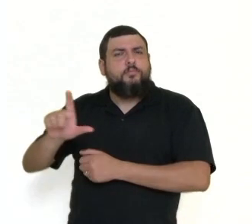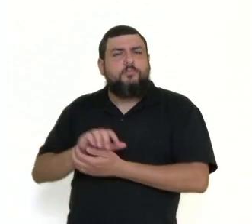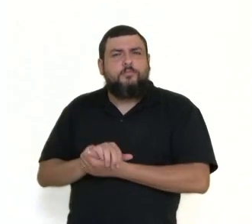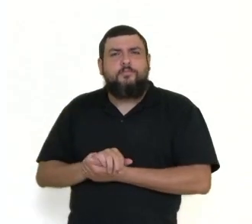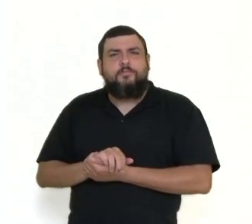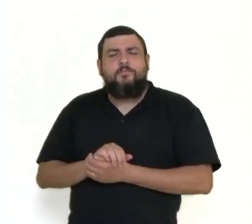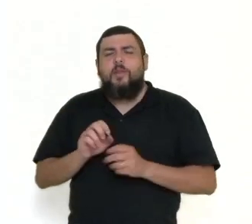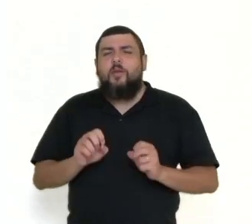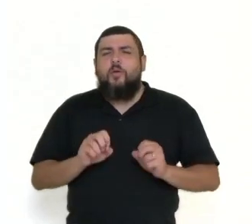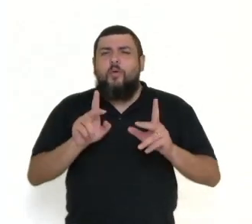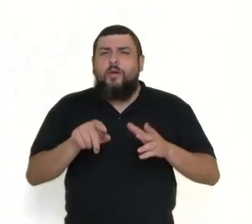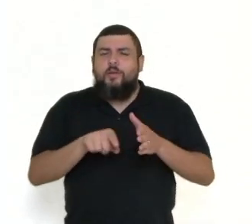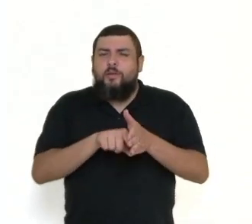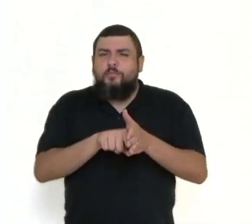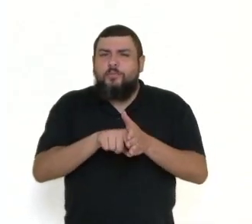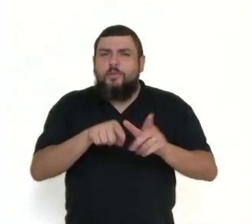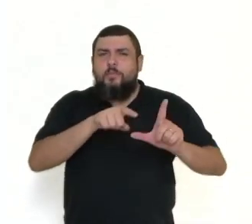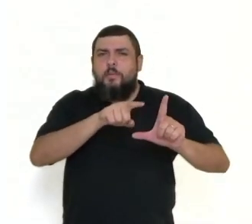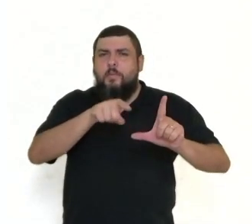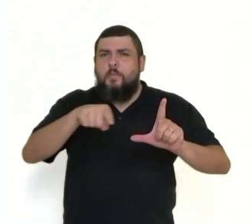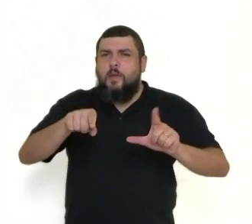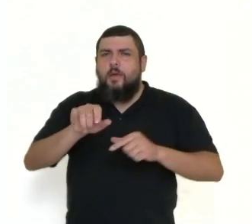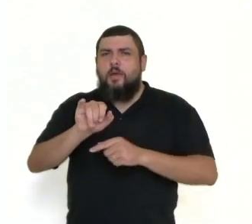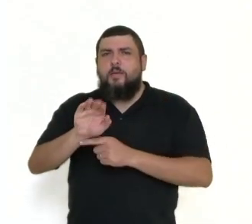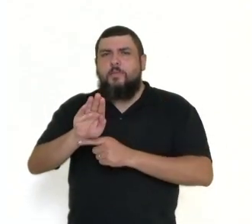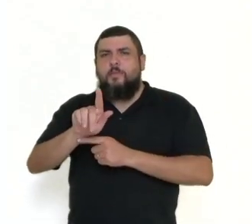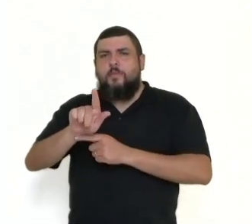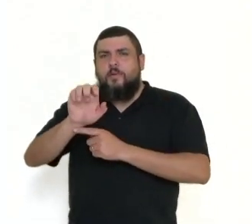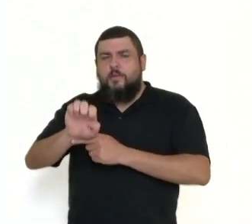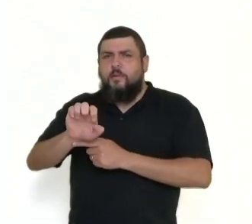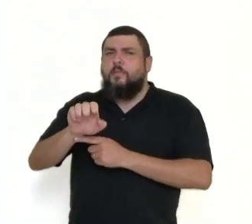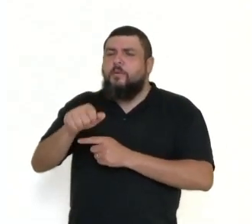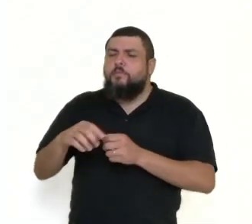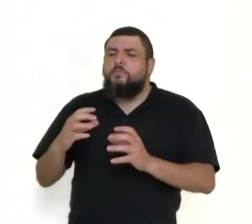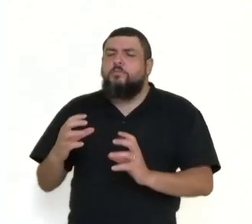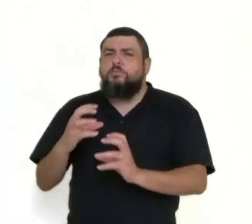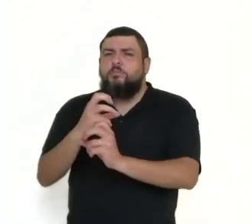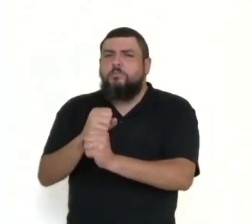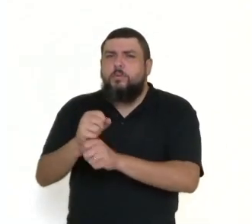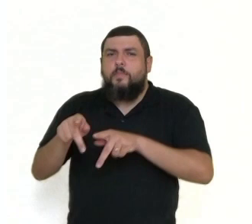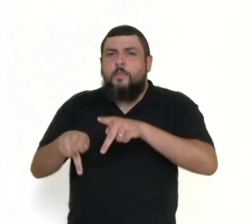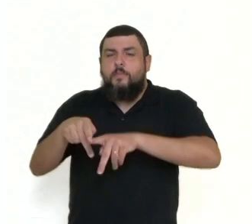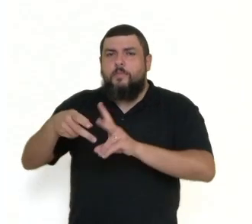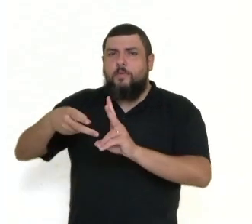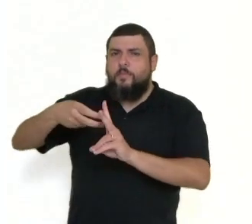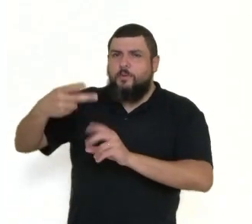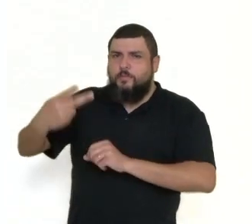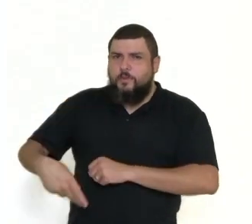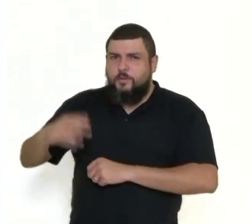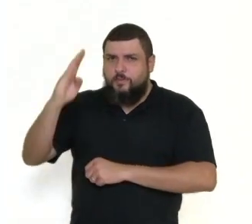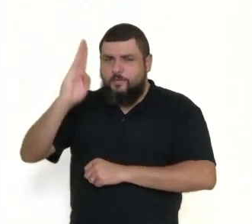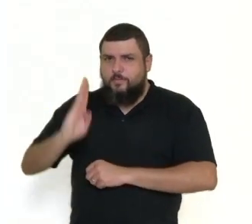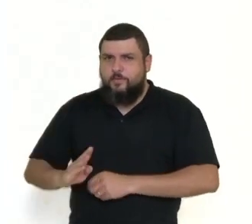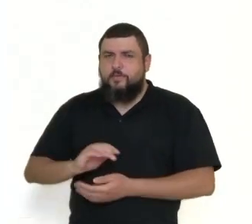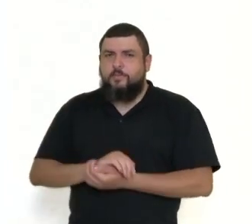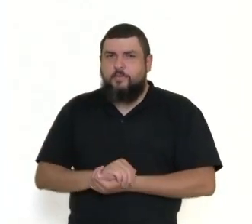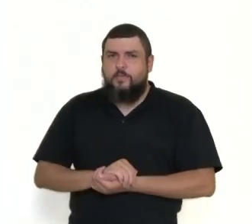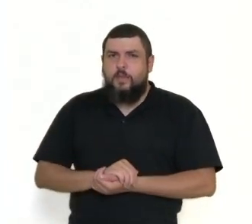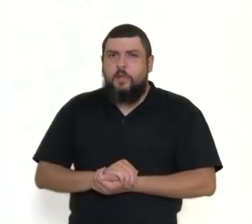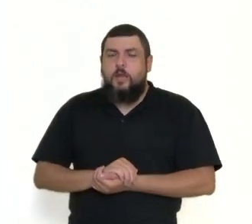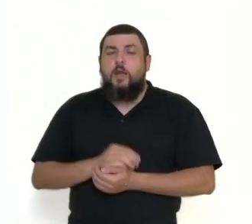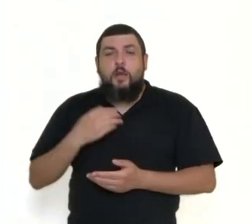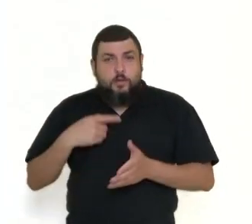fazer um recorte e analisar a quantidade de indígenas na população brasileira. O recorte apresentado é do censo